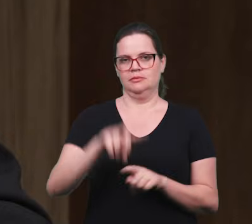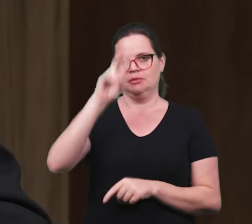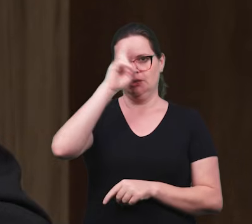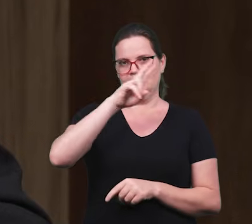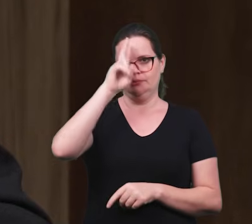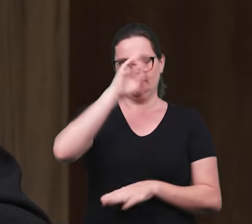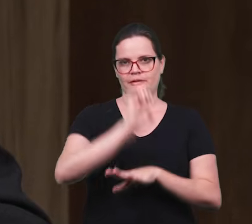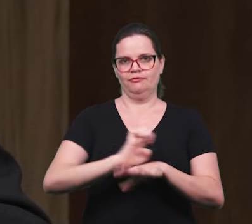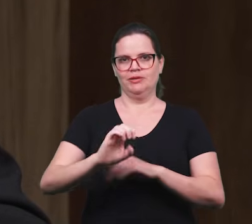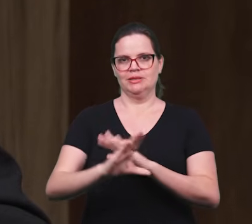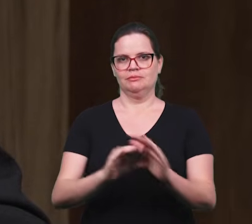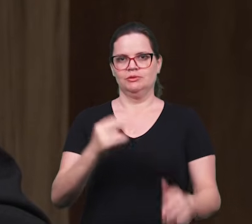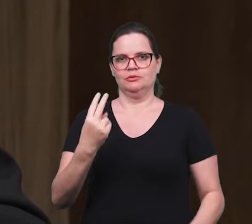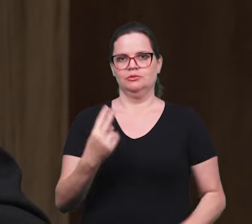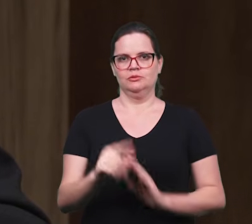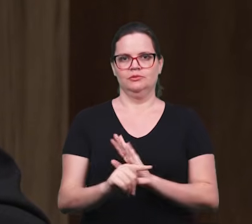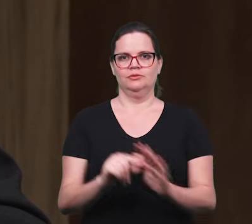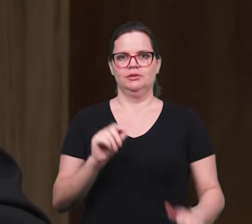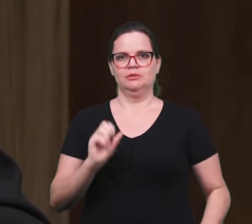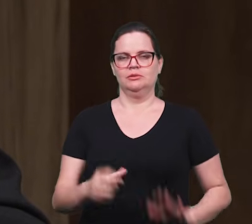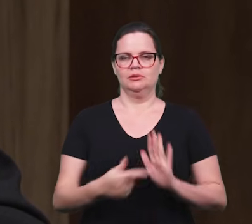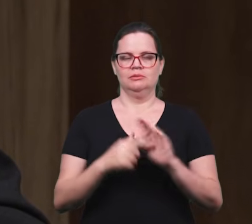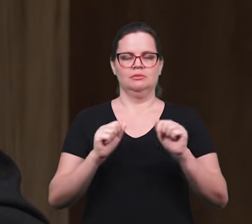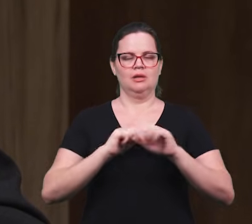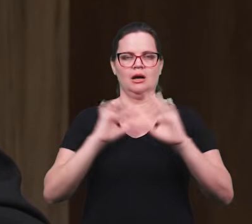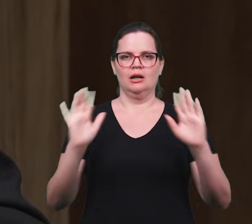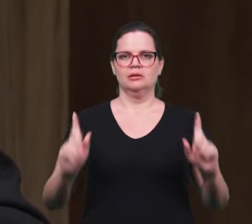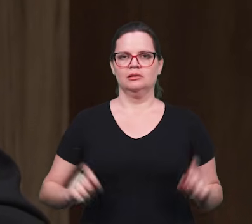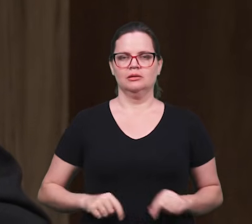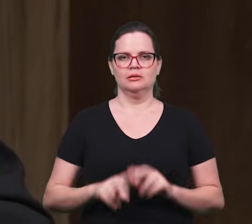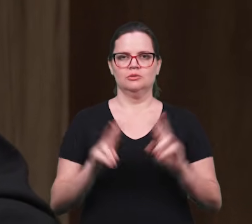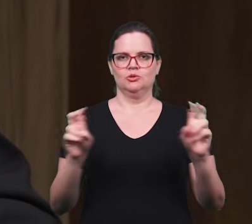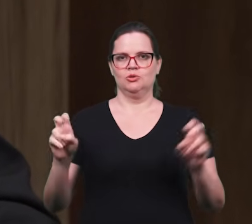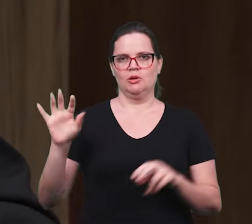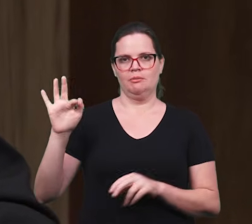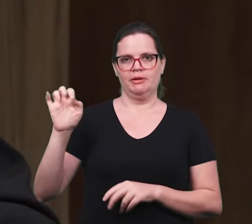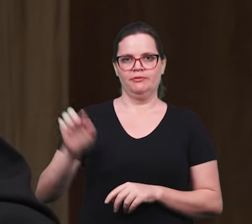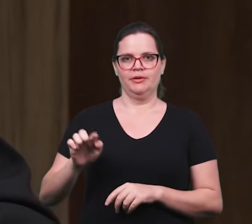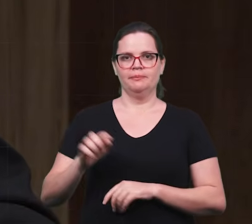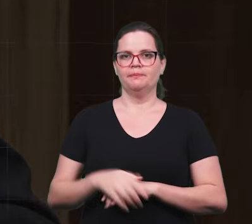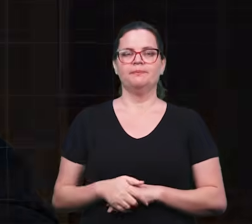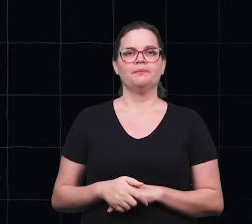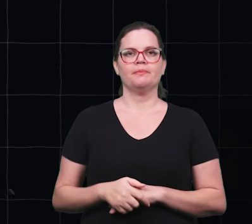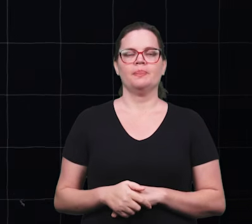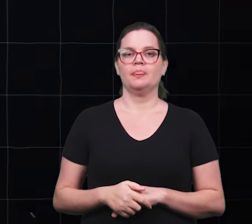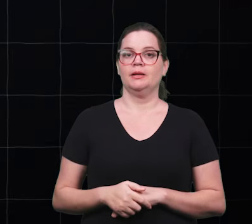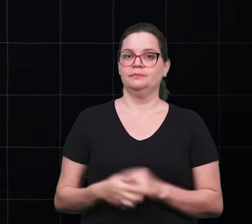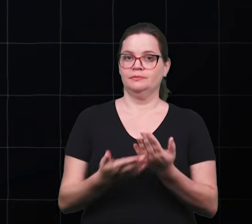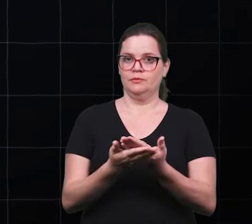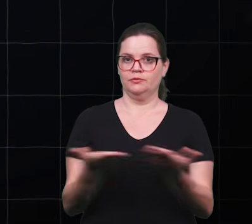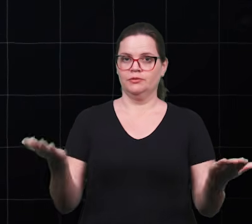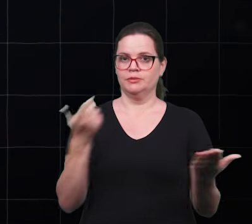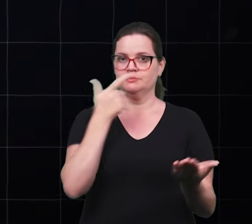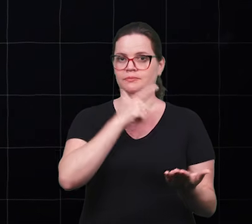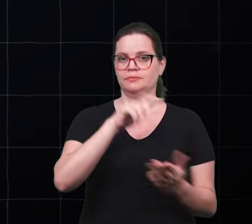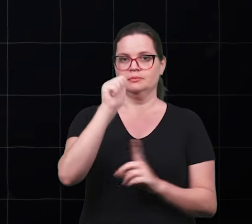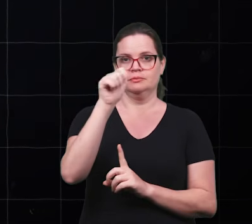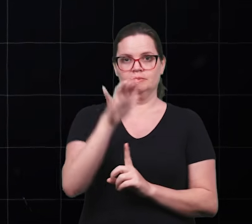Efésios 2:8, que é um exemplo muito bom, sim, né, para falar sobre fé. Ele diz assim, ó, pela graça